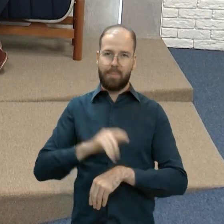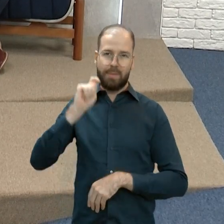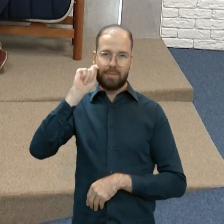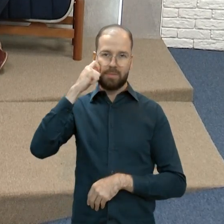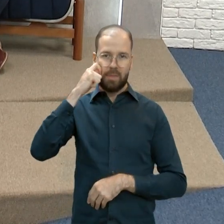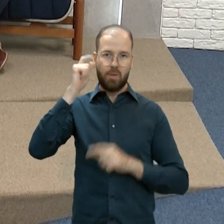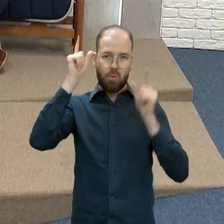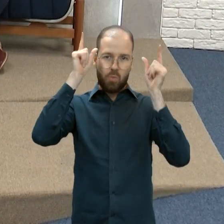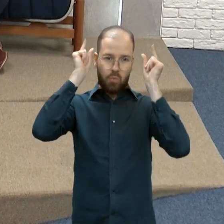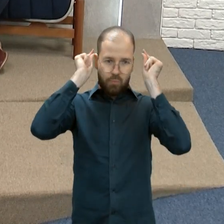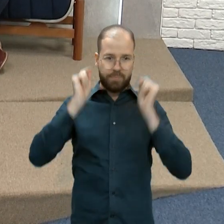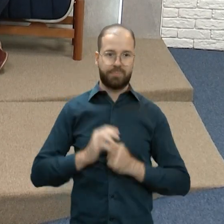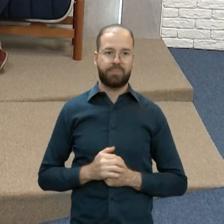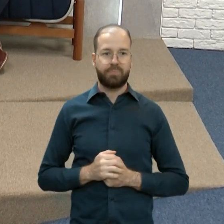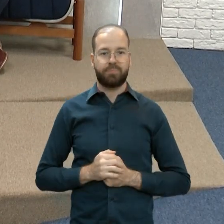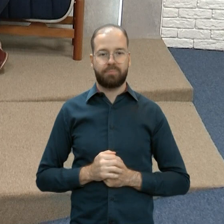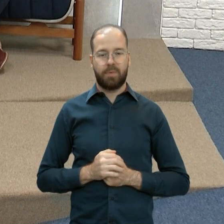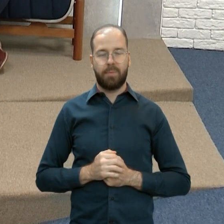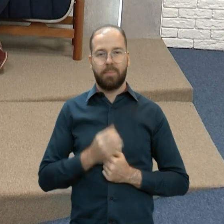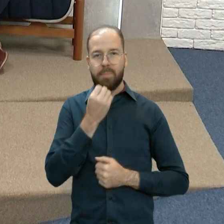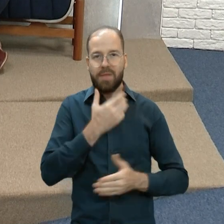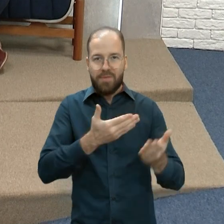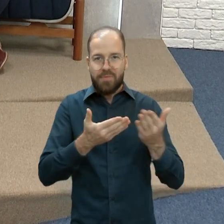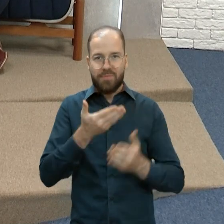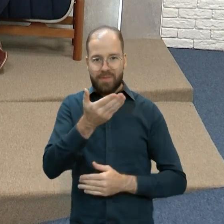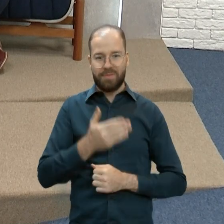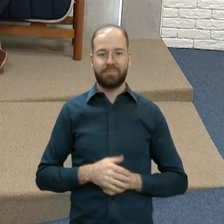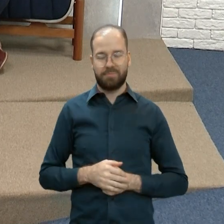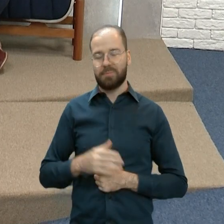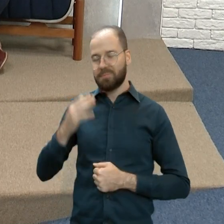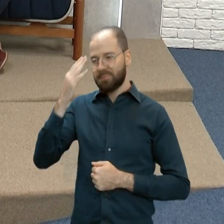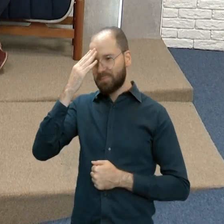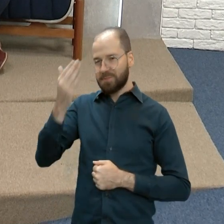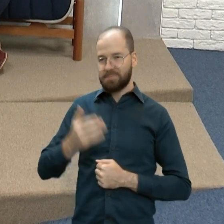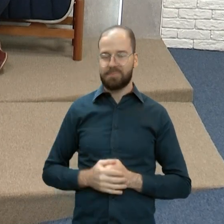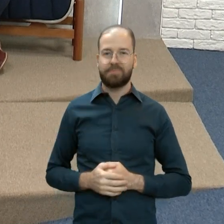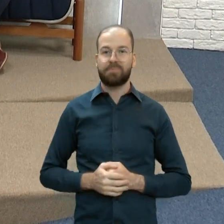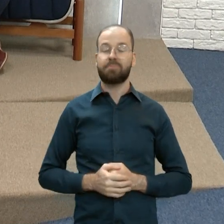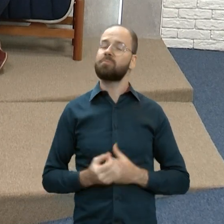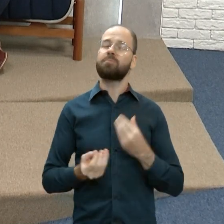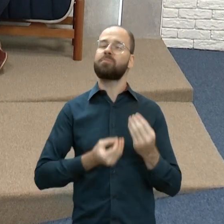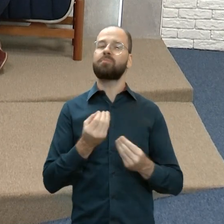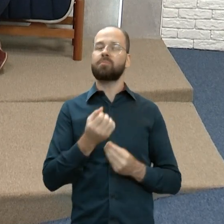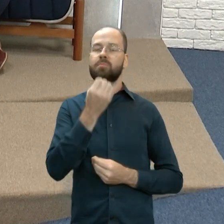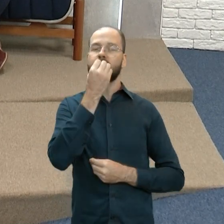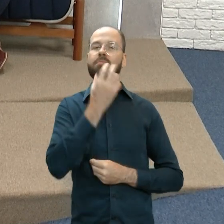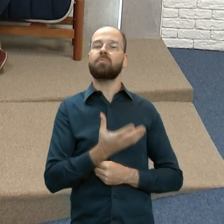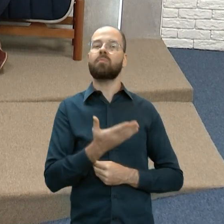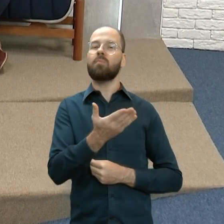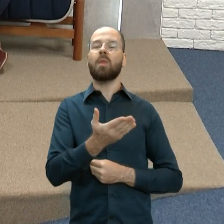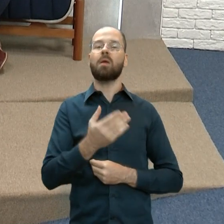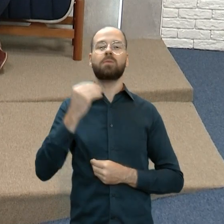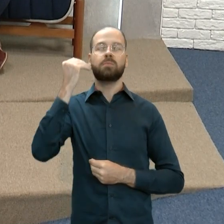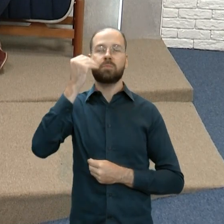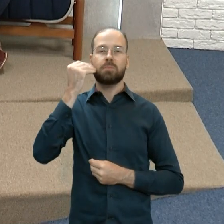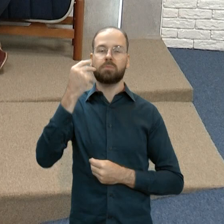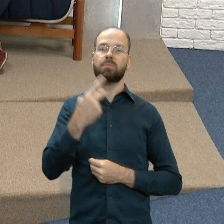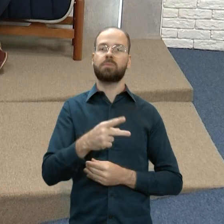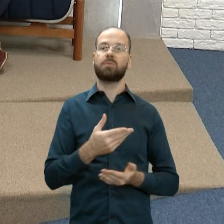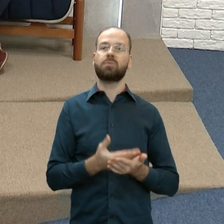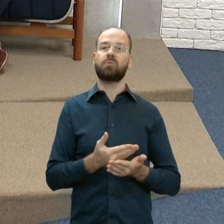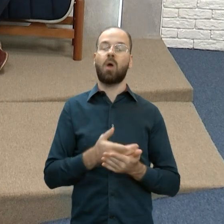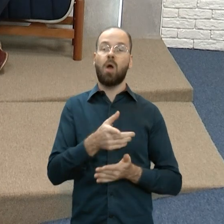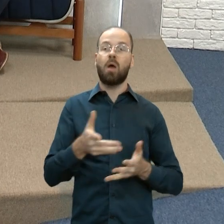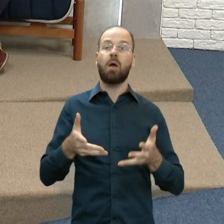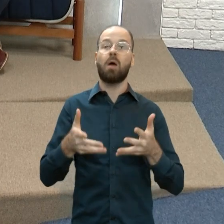Obrigado. Quero que você conta pra gente como tem sido a sua experiência aqui na universidade. Você está aqui desde